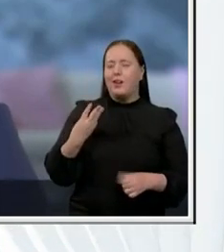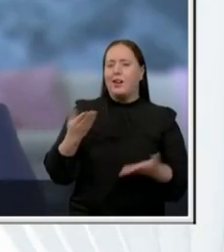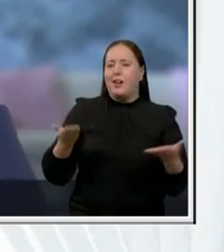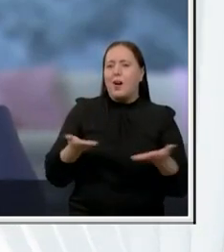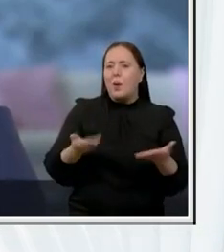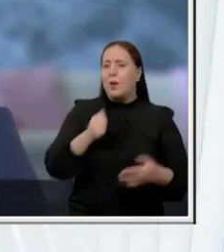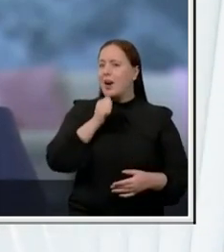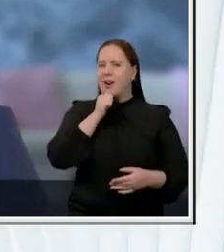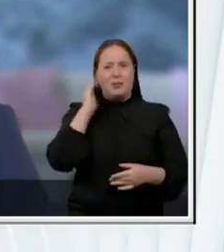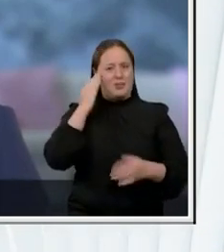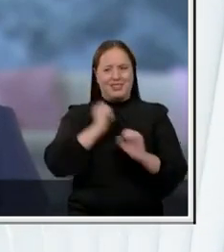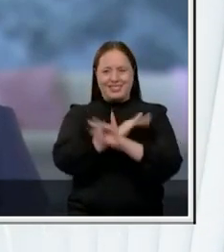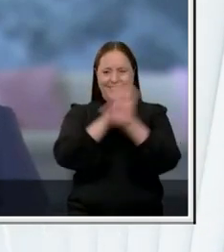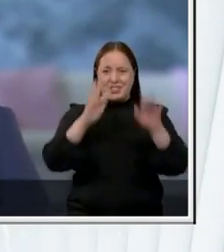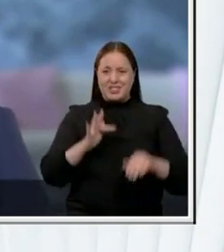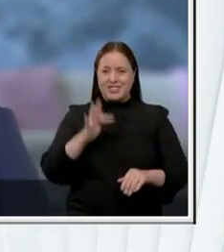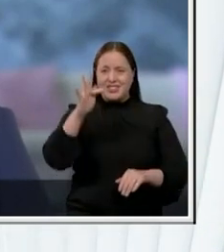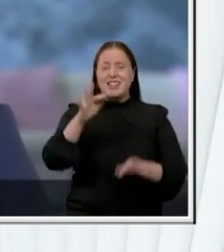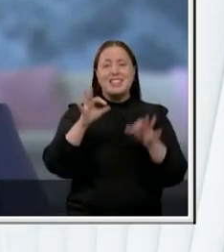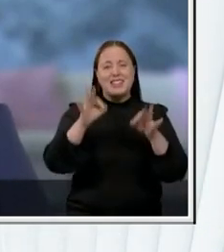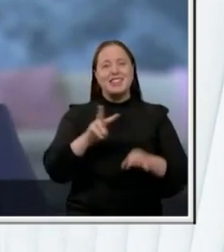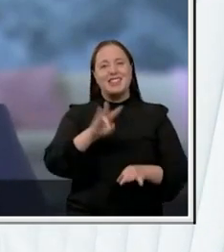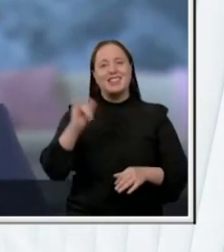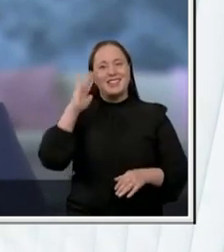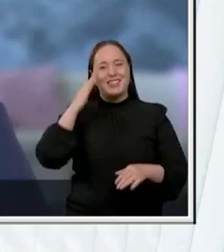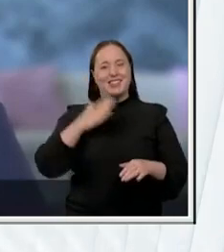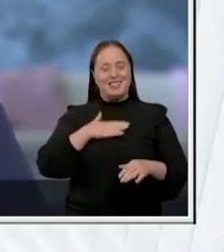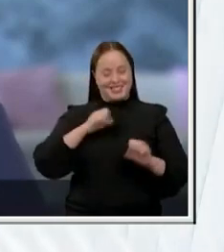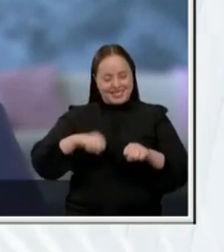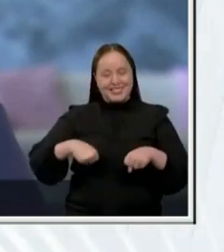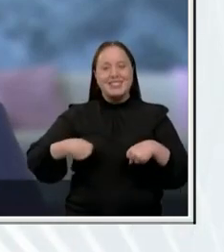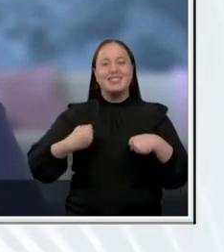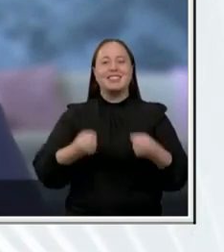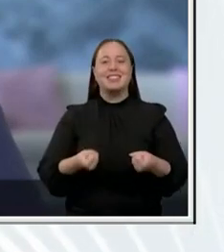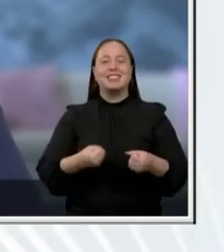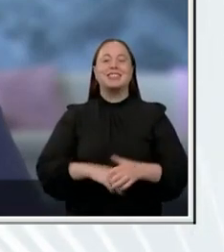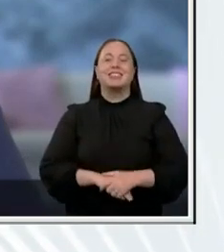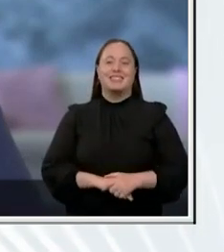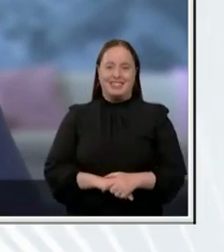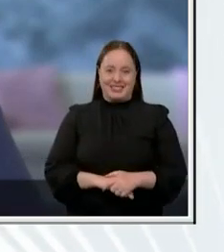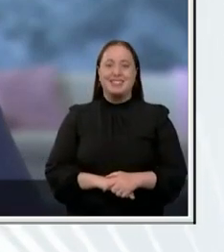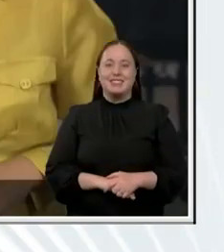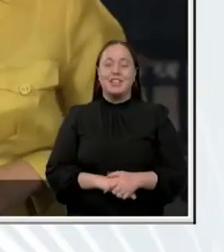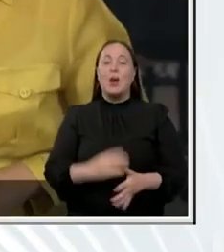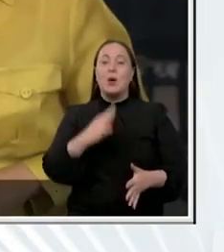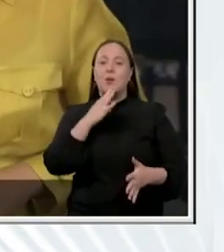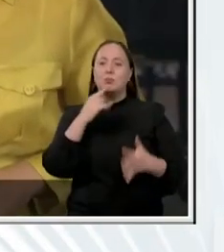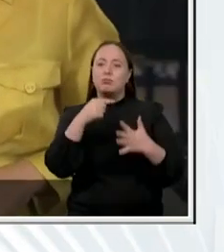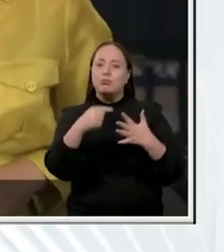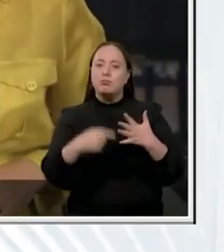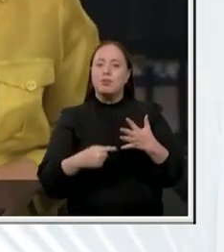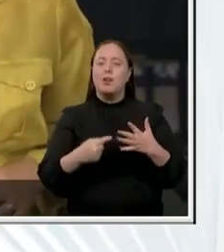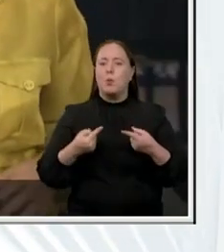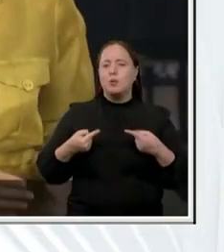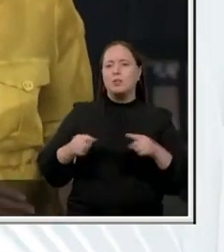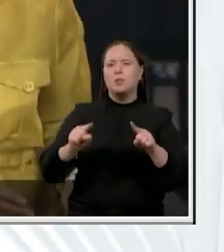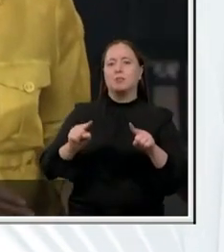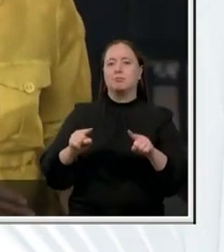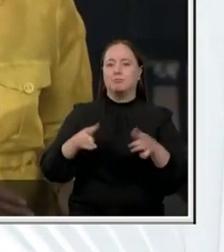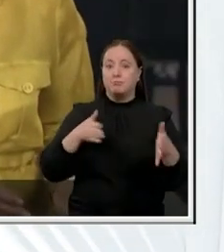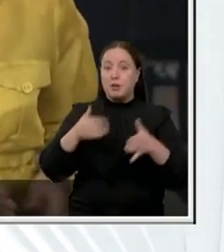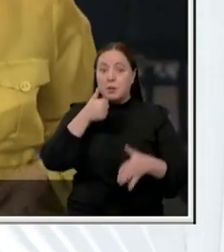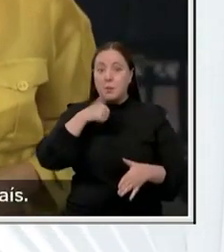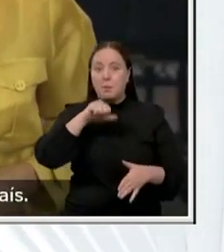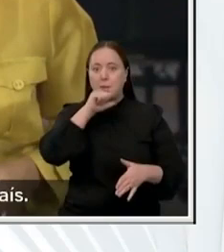procuradoria-geral da República o Rui Falcão fala o seguinte não existe com o máximo de respeito qualquer razão jurídica para que Michele bolsonaro